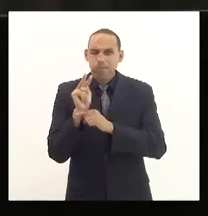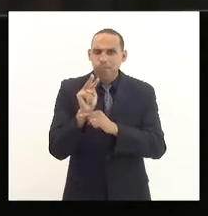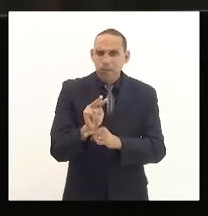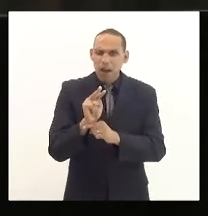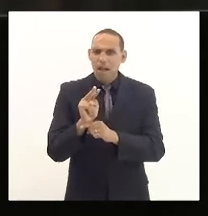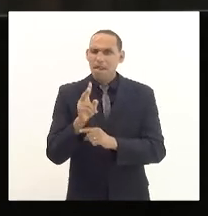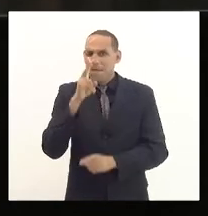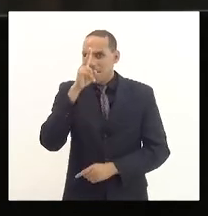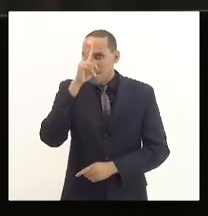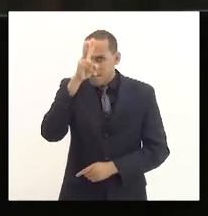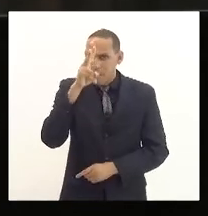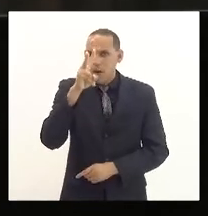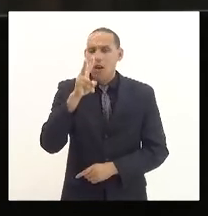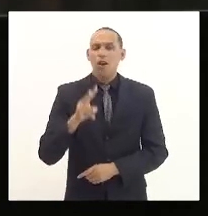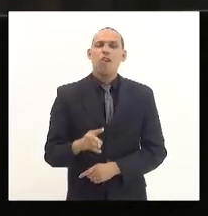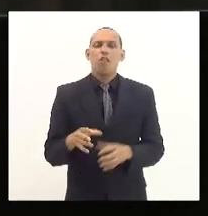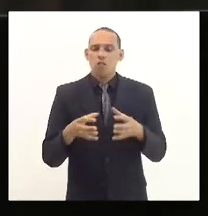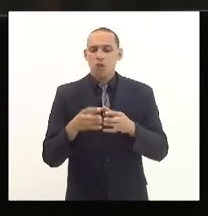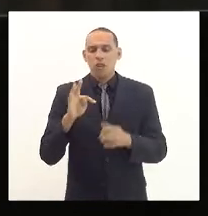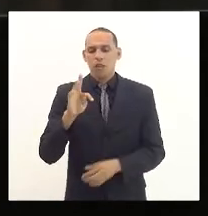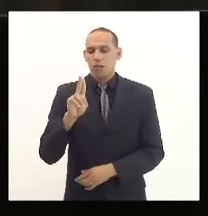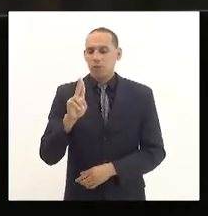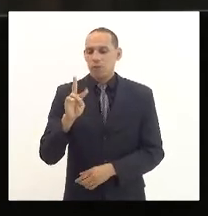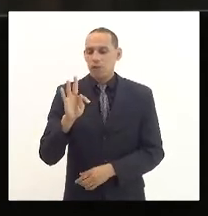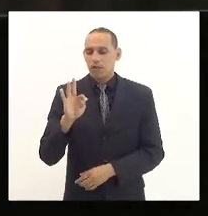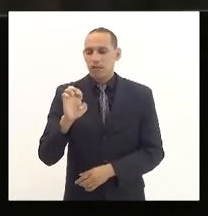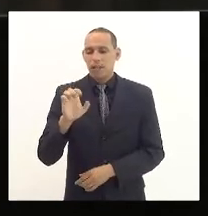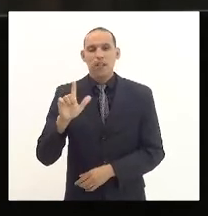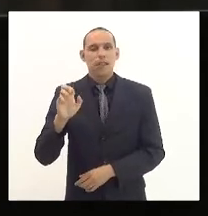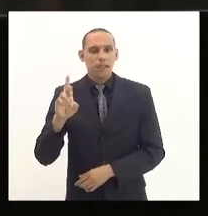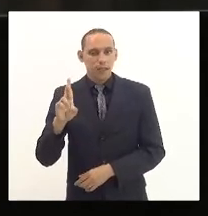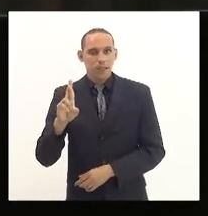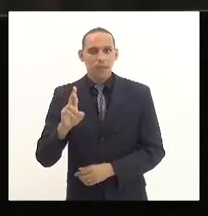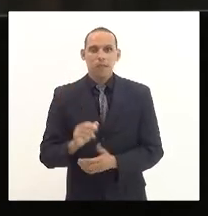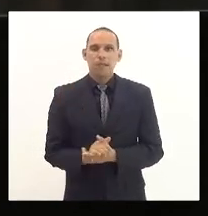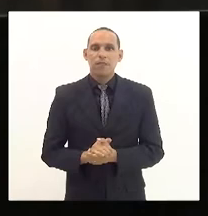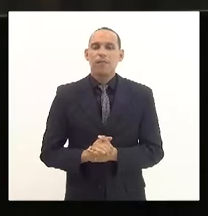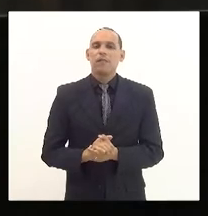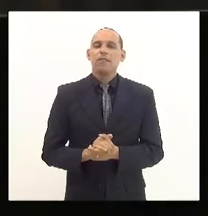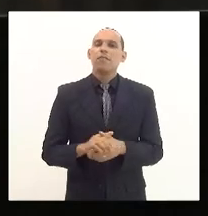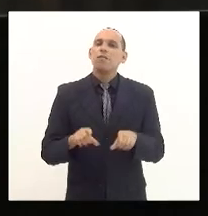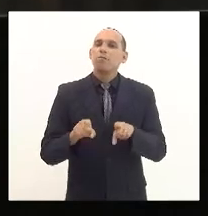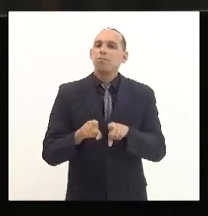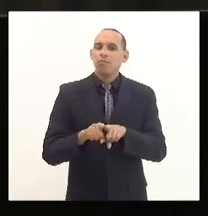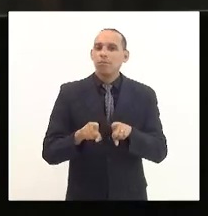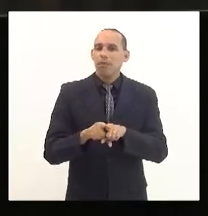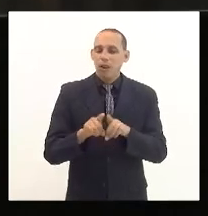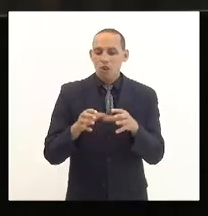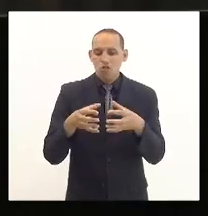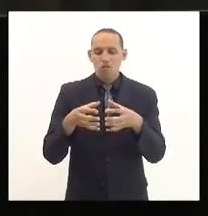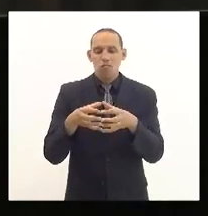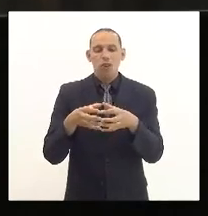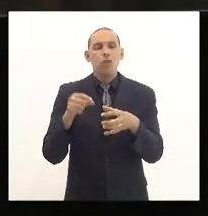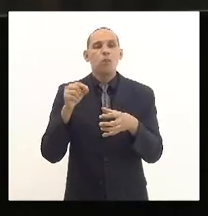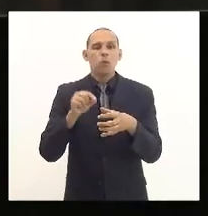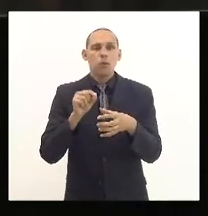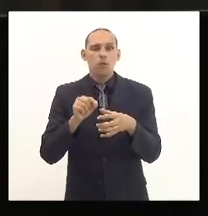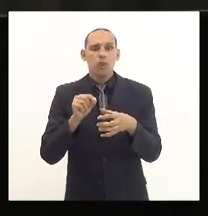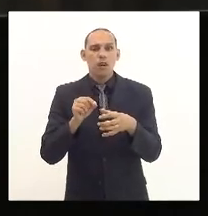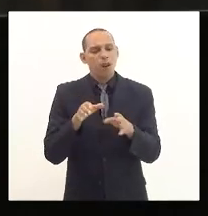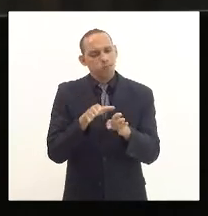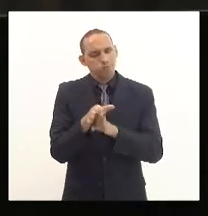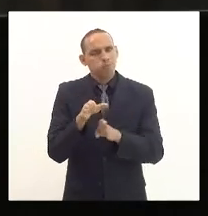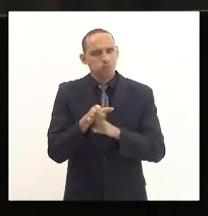fortalecimento dos conselhos tutelares e dos conselheiros tutelares que o conselho é composto pelos